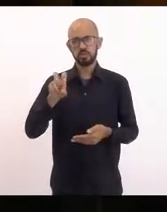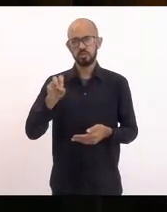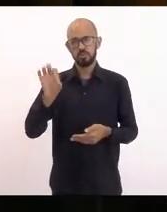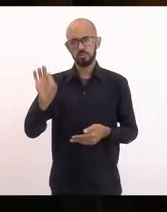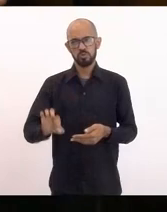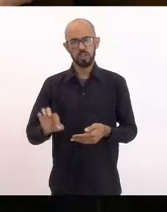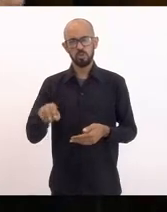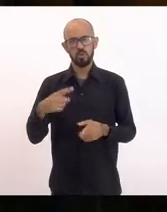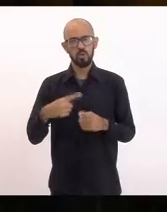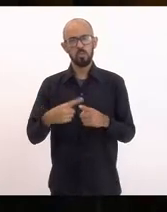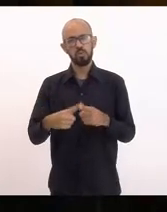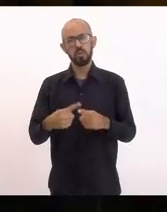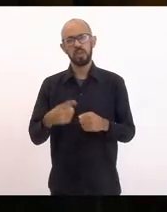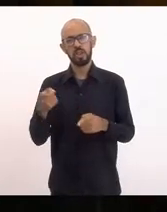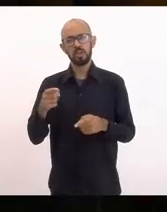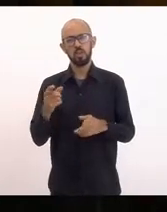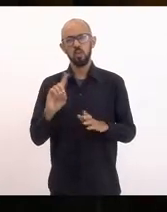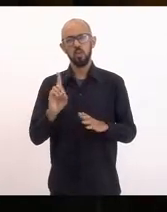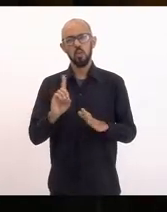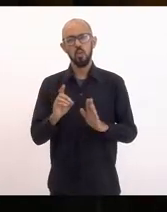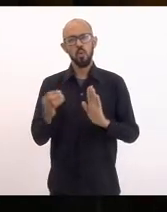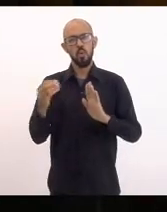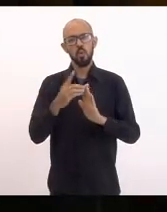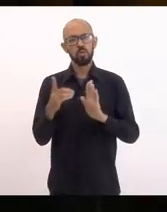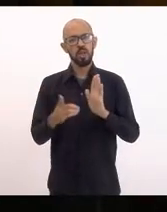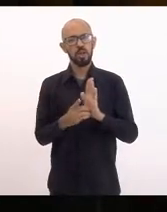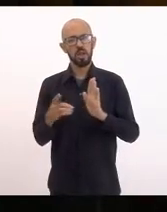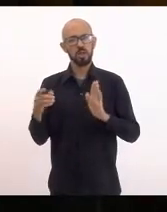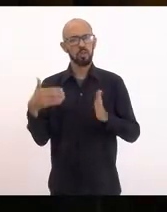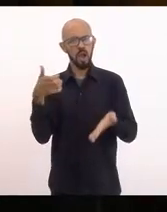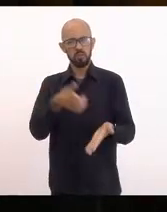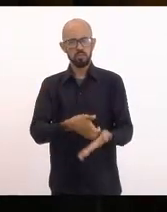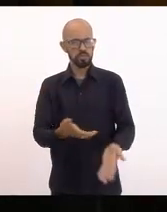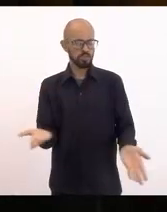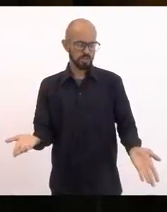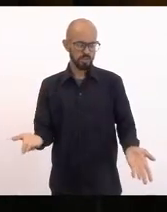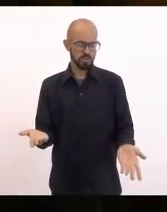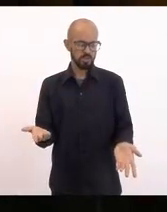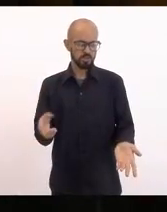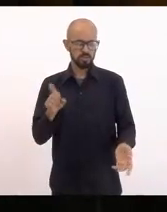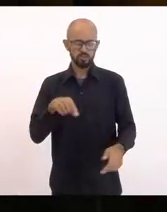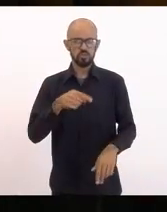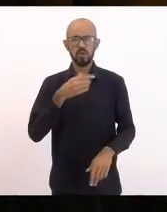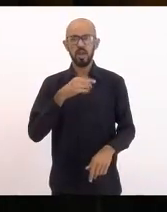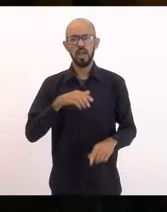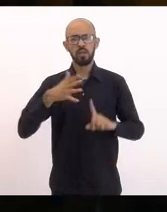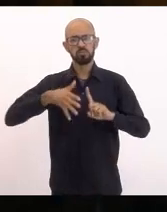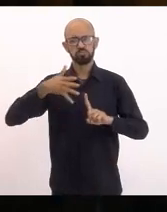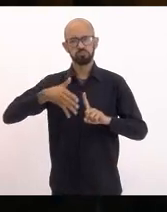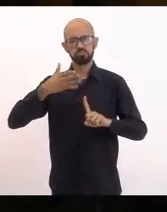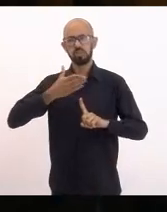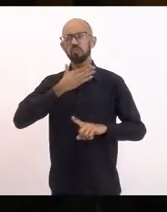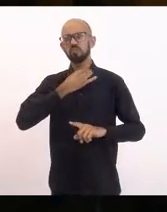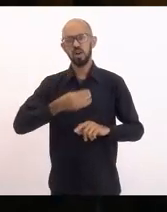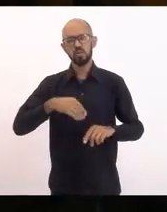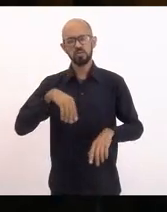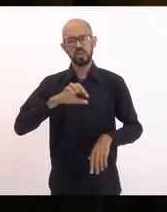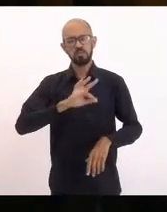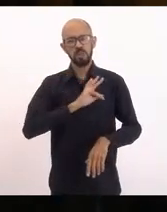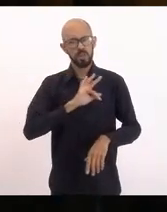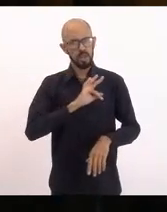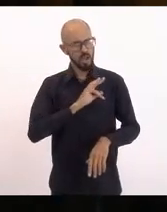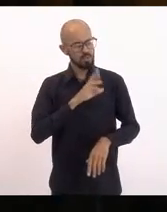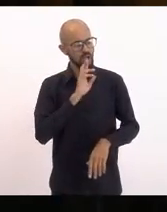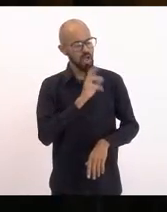só? E agora vem fazer demagogia no momento em que está claramente desgastado. E a Marta tem razão. O impacto